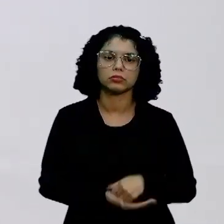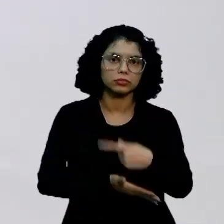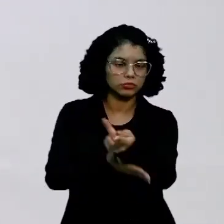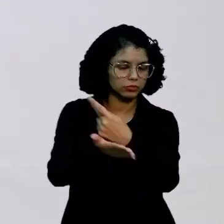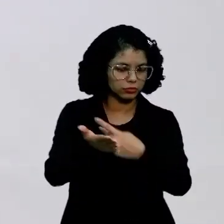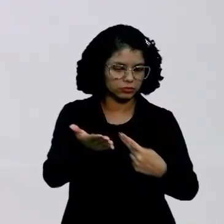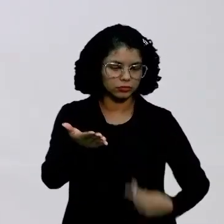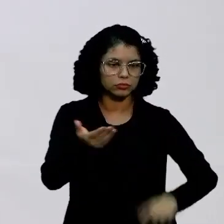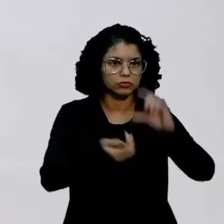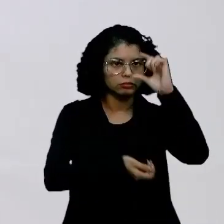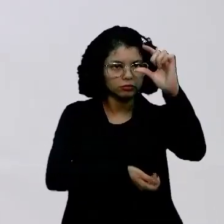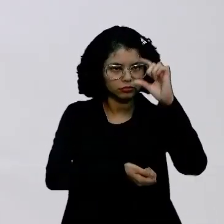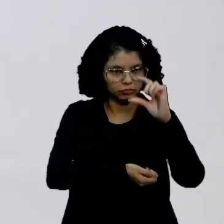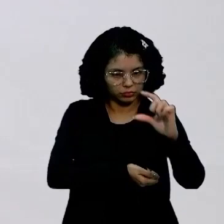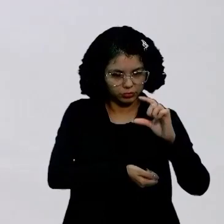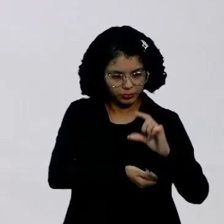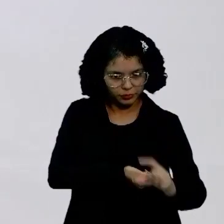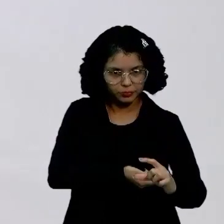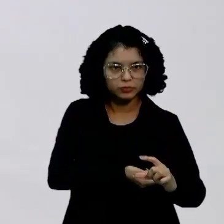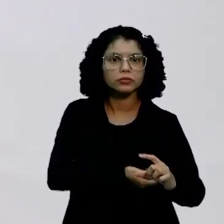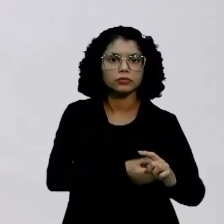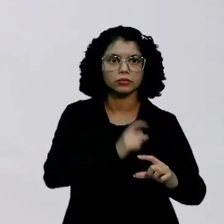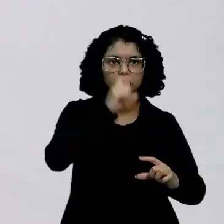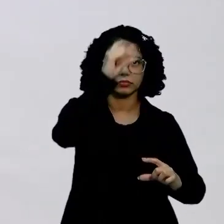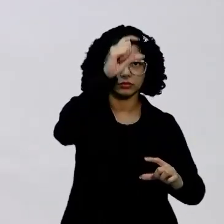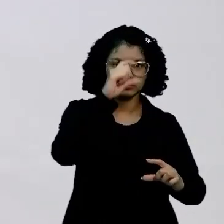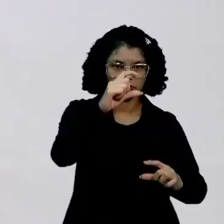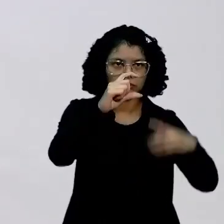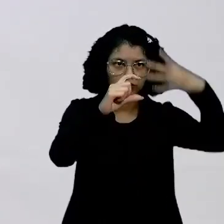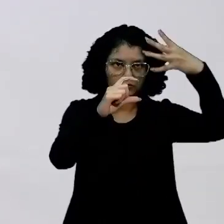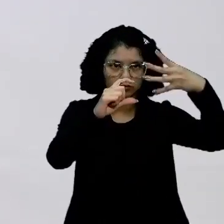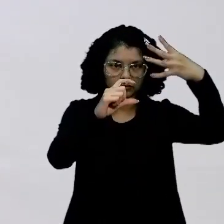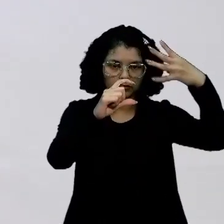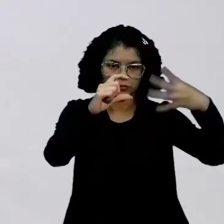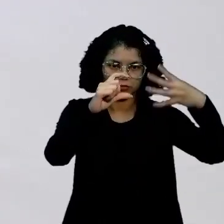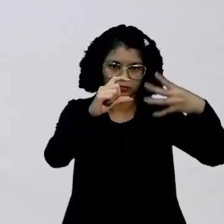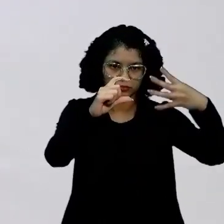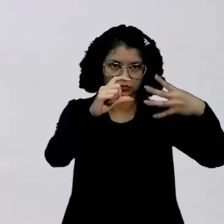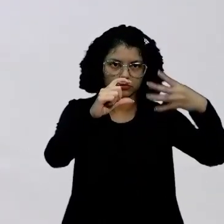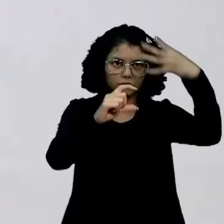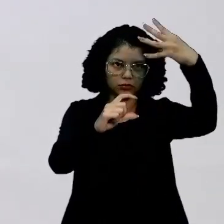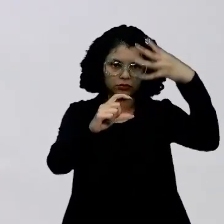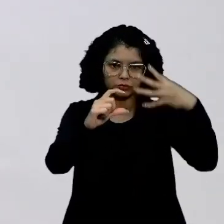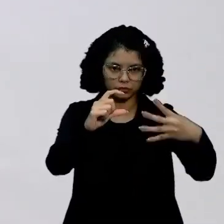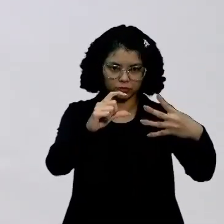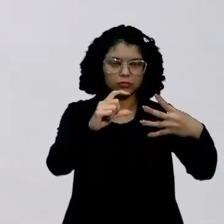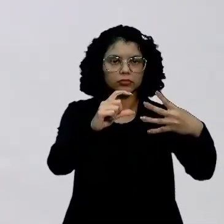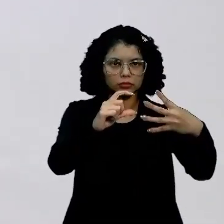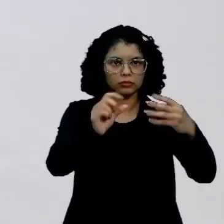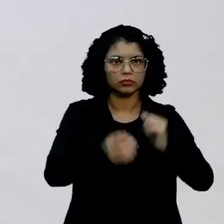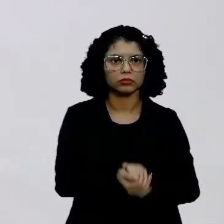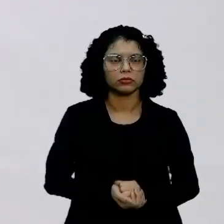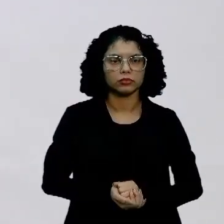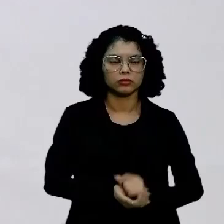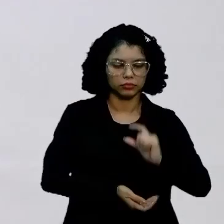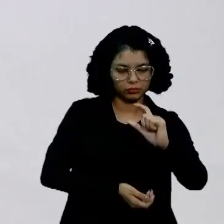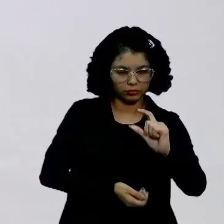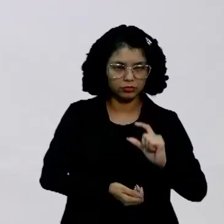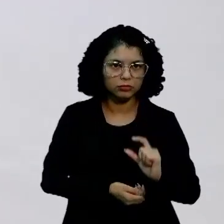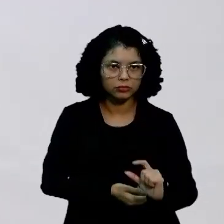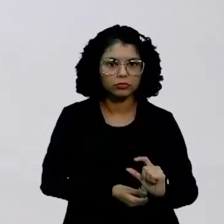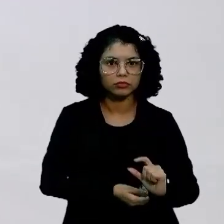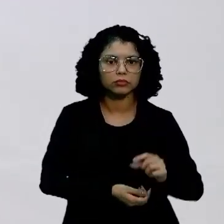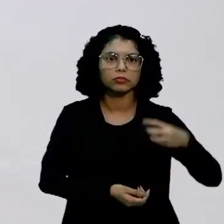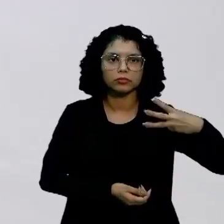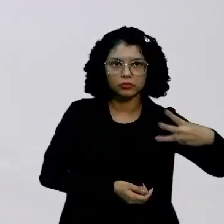4 estrofes, as 2 primeiras com quartetos, quer dizer, 4 versos, as 2